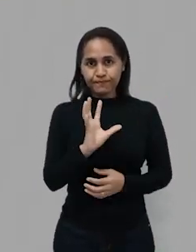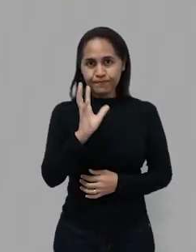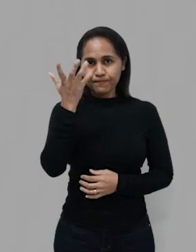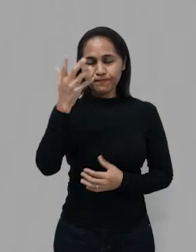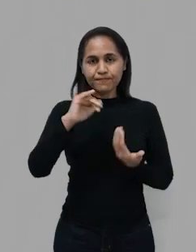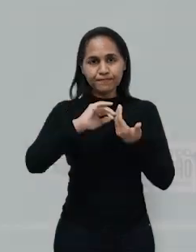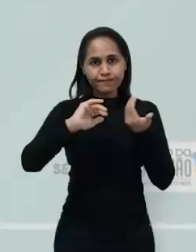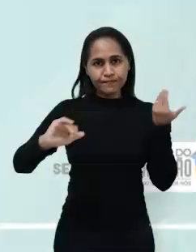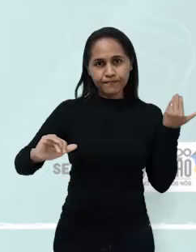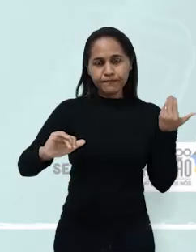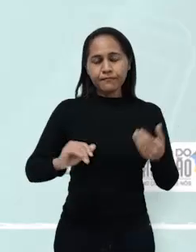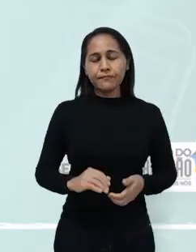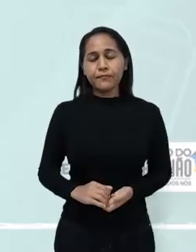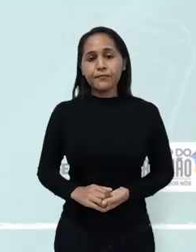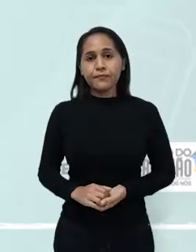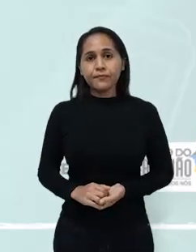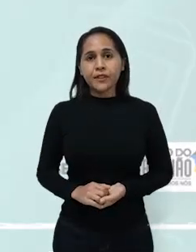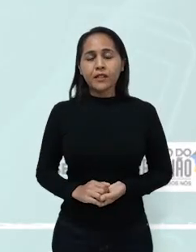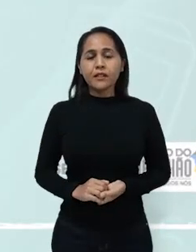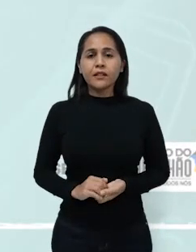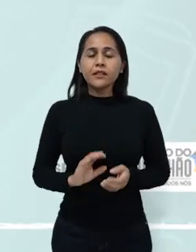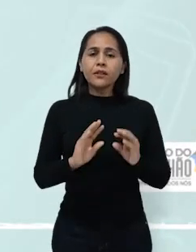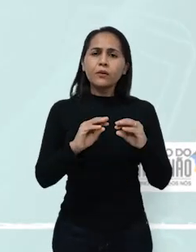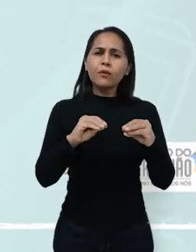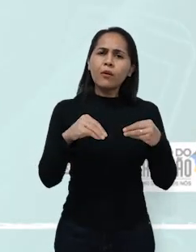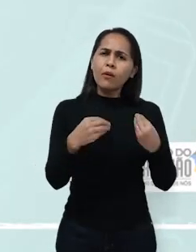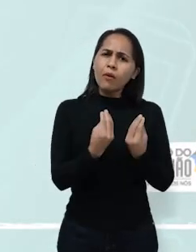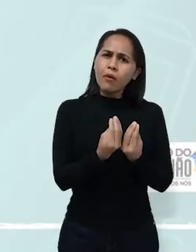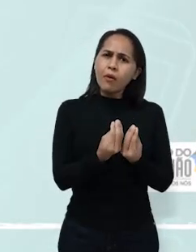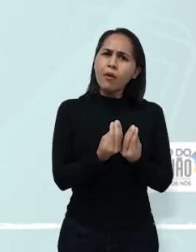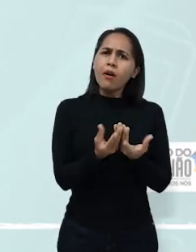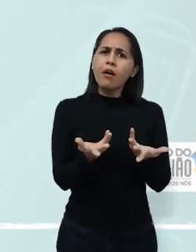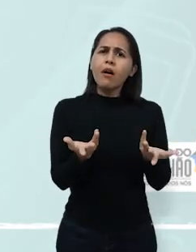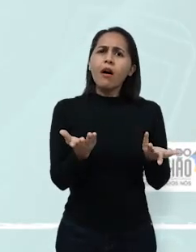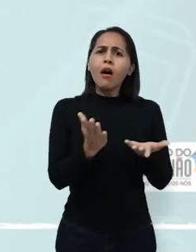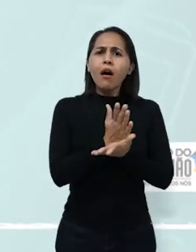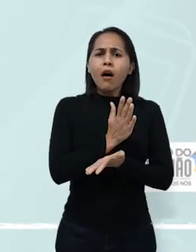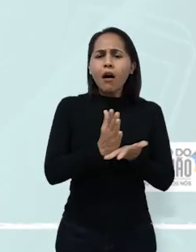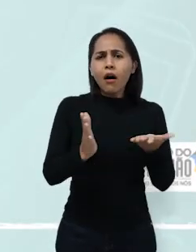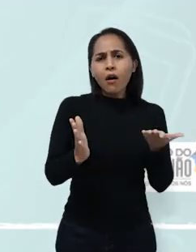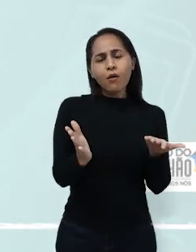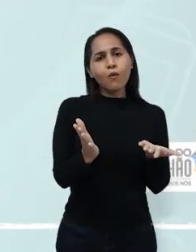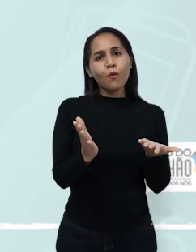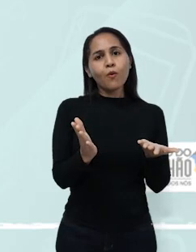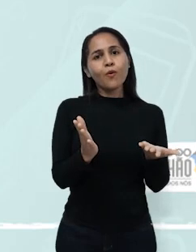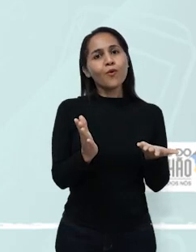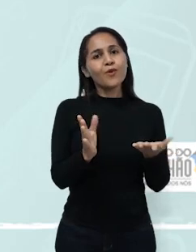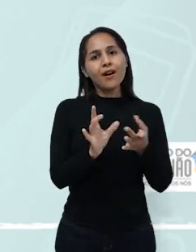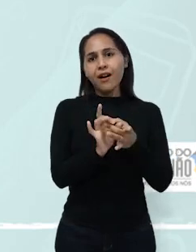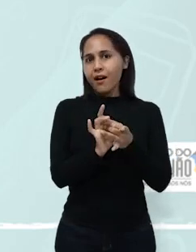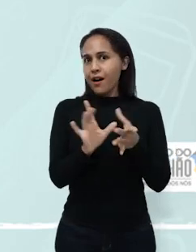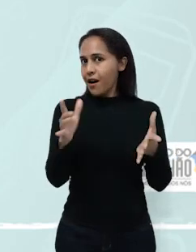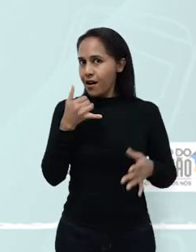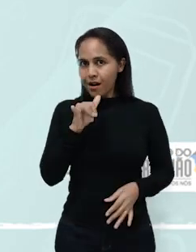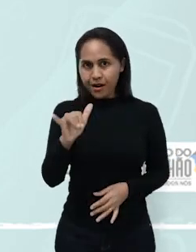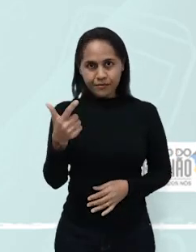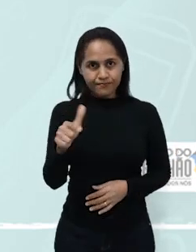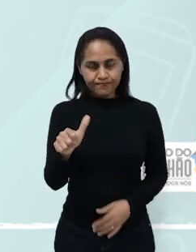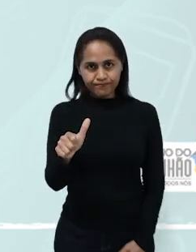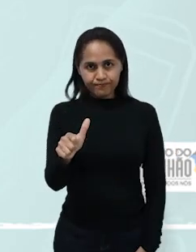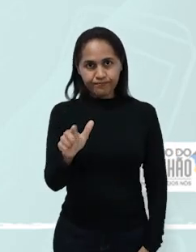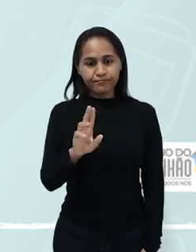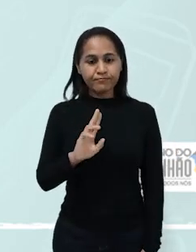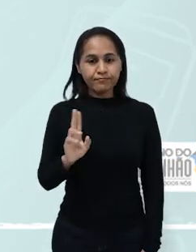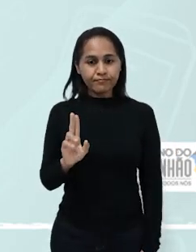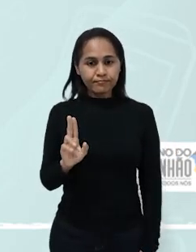Agora, algumas soluções não geram corrente elétrica, né? não permite a passagem da corrente elétrica. São os